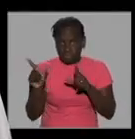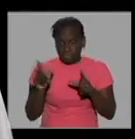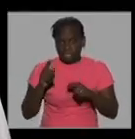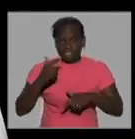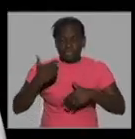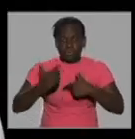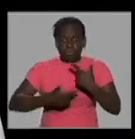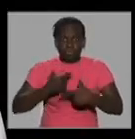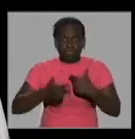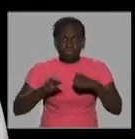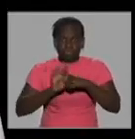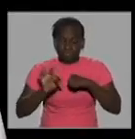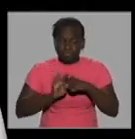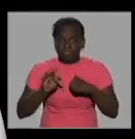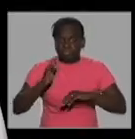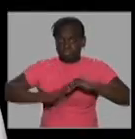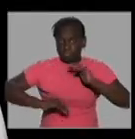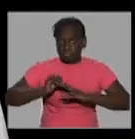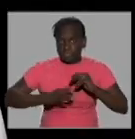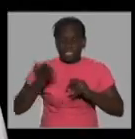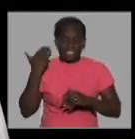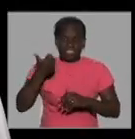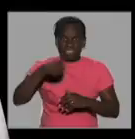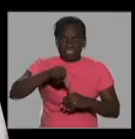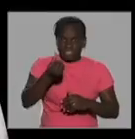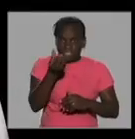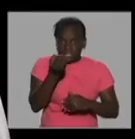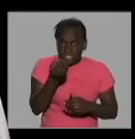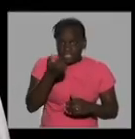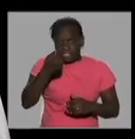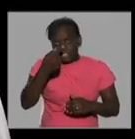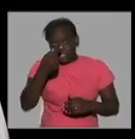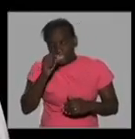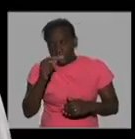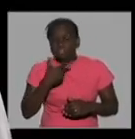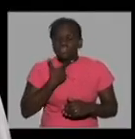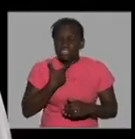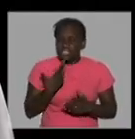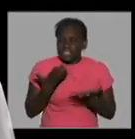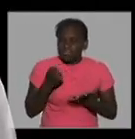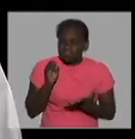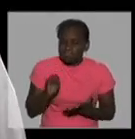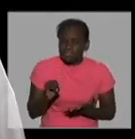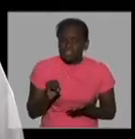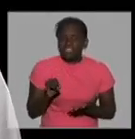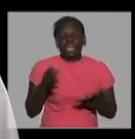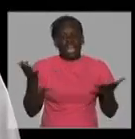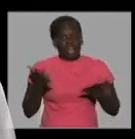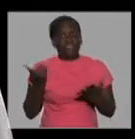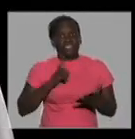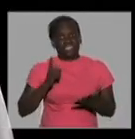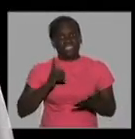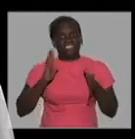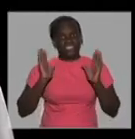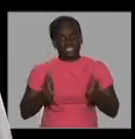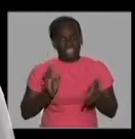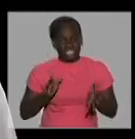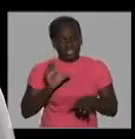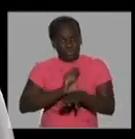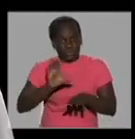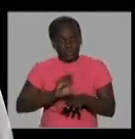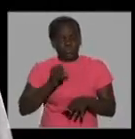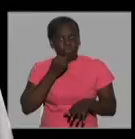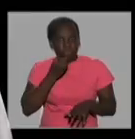qualidade técnica, que na década de 70, 60 almejava, né, a gente já tem esse domínio, tem